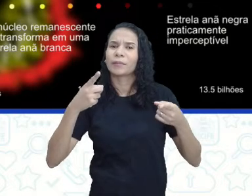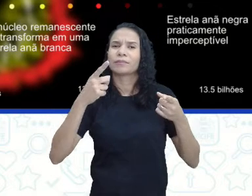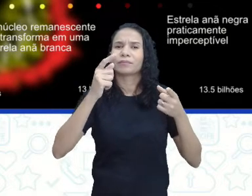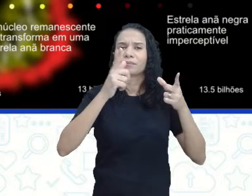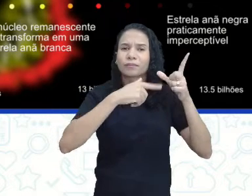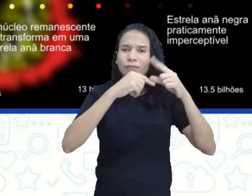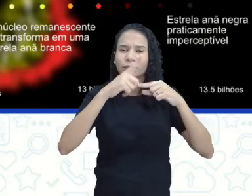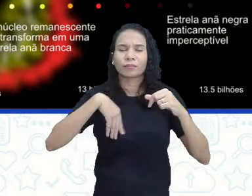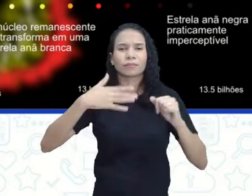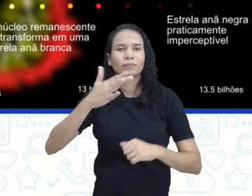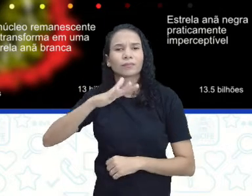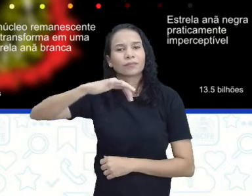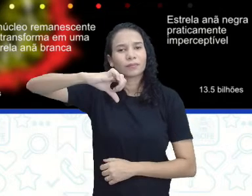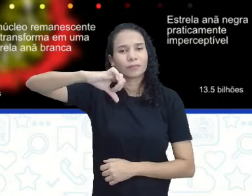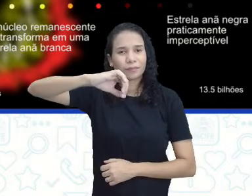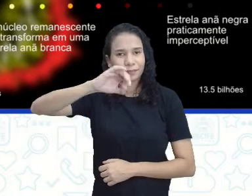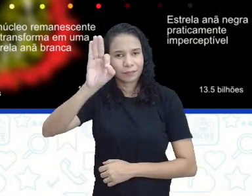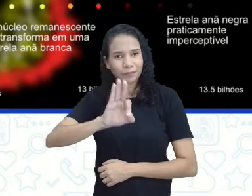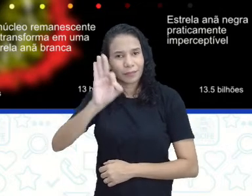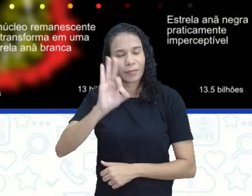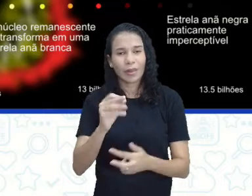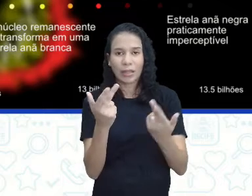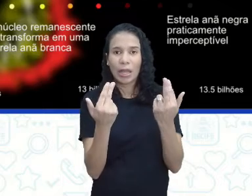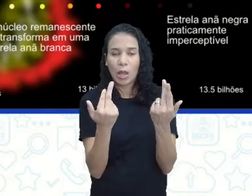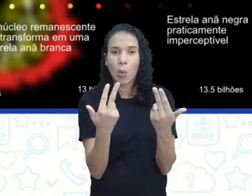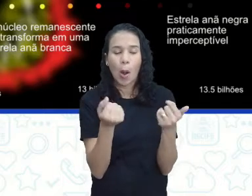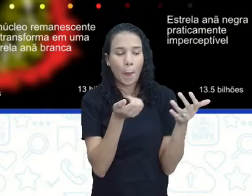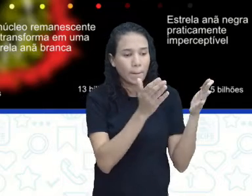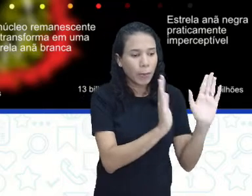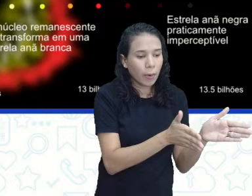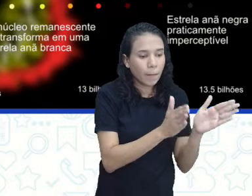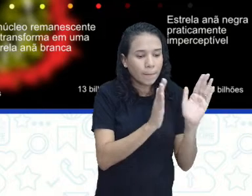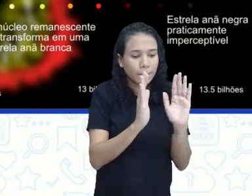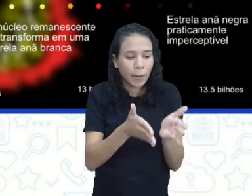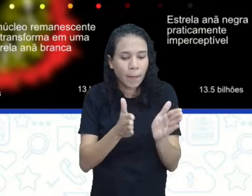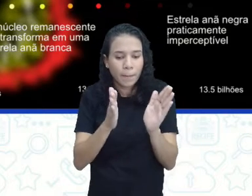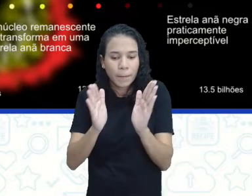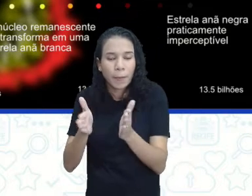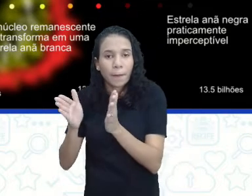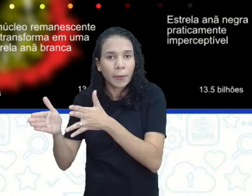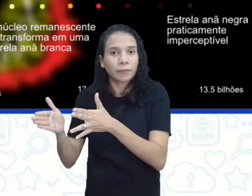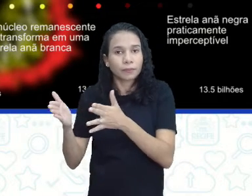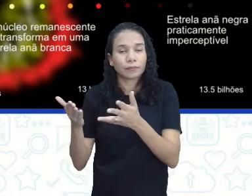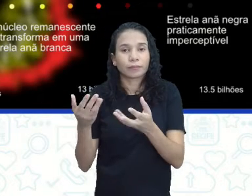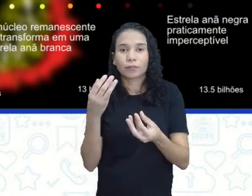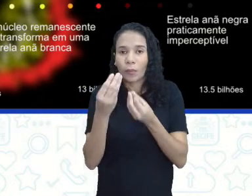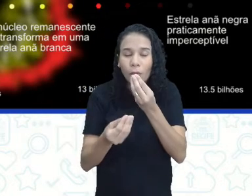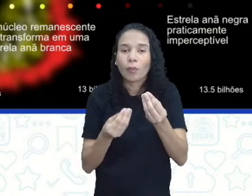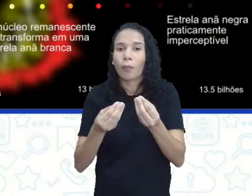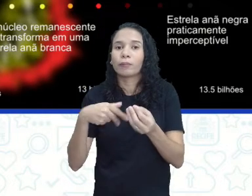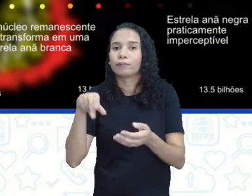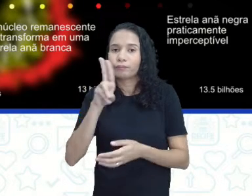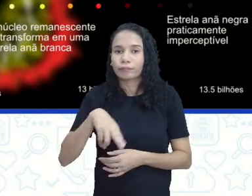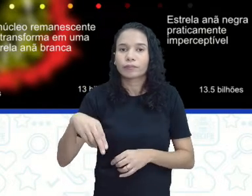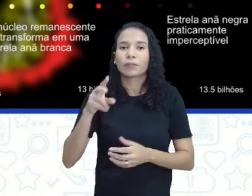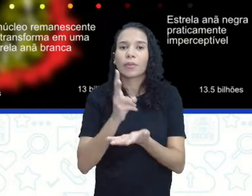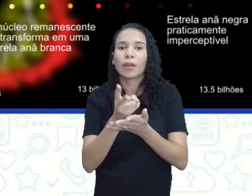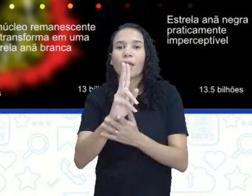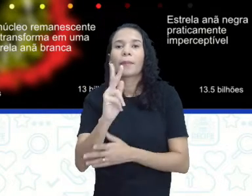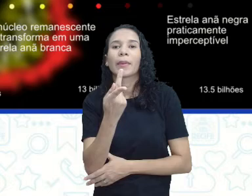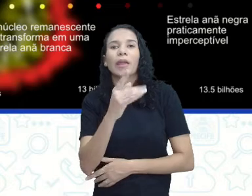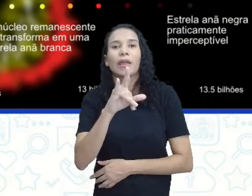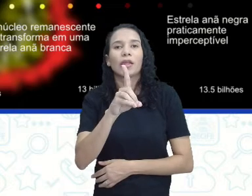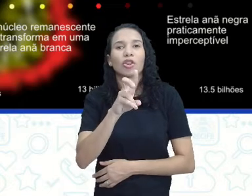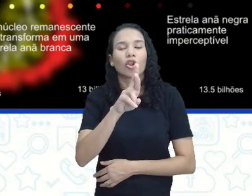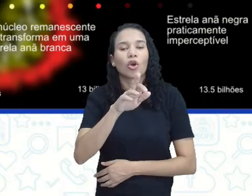de 90% das estrelas tem esse mesmo comportamento do Sol, né? Essa questão do combustível ser o gás